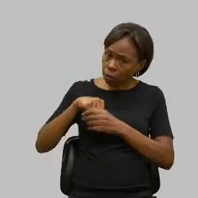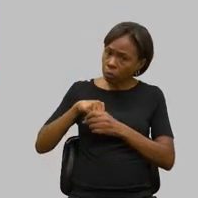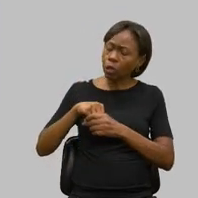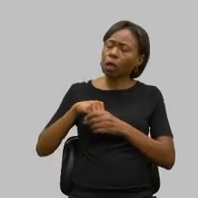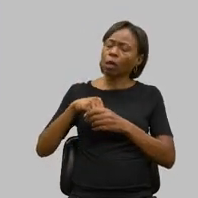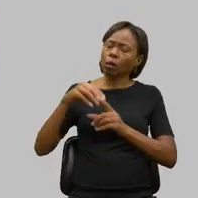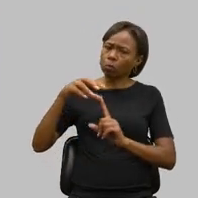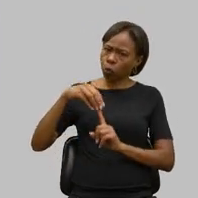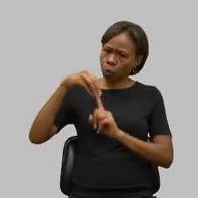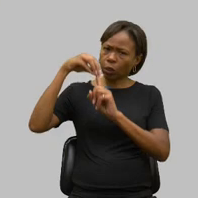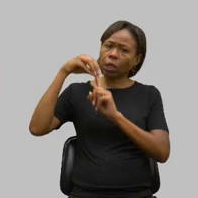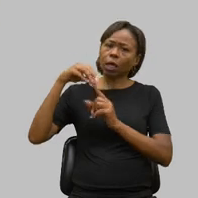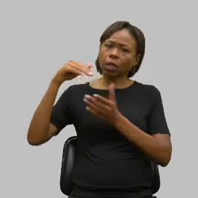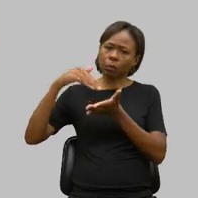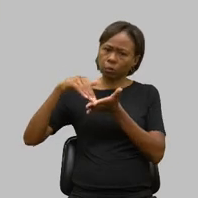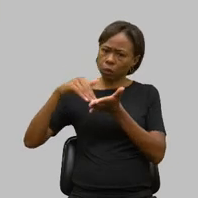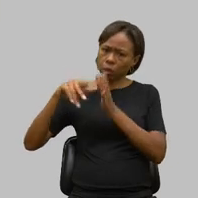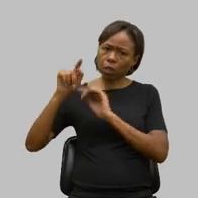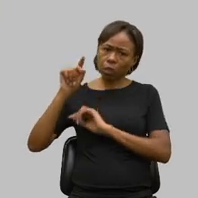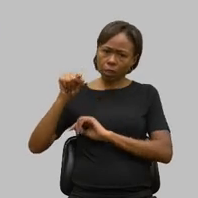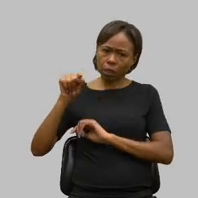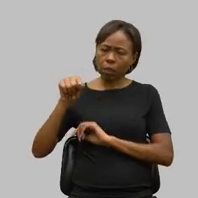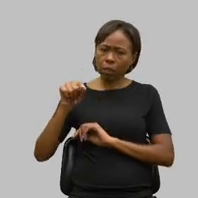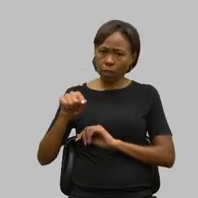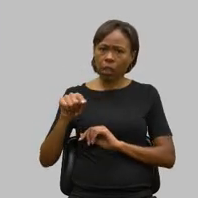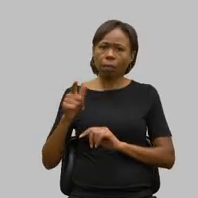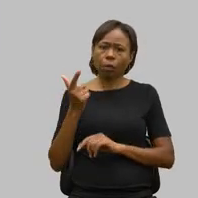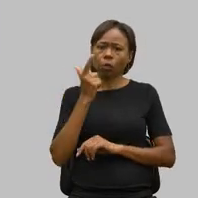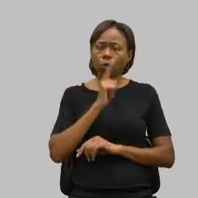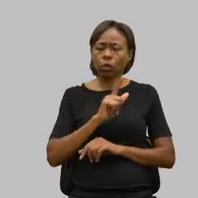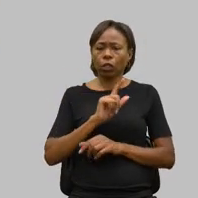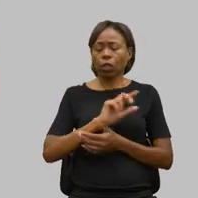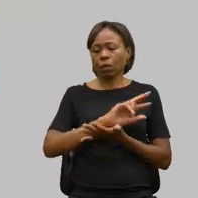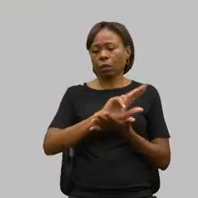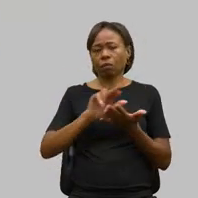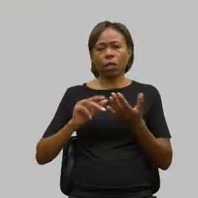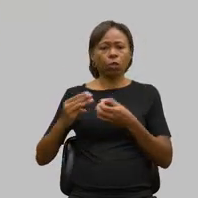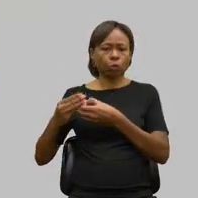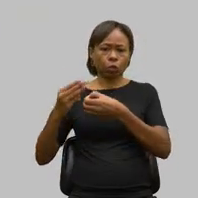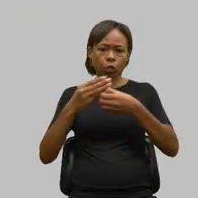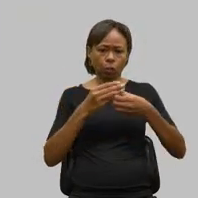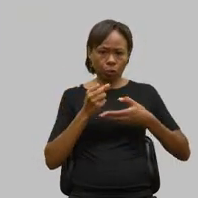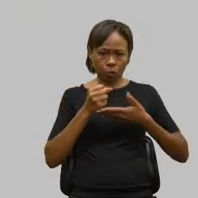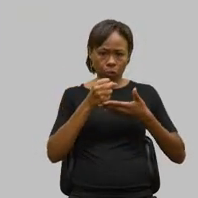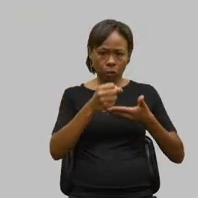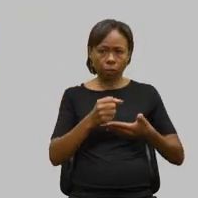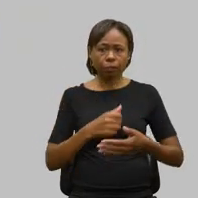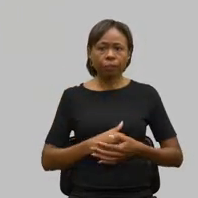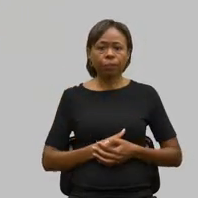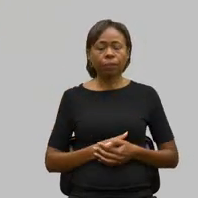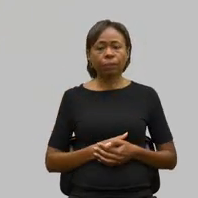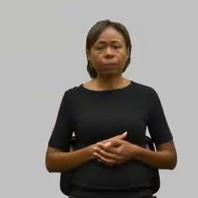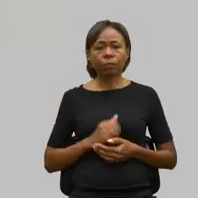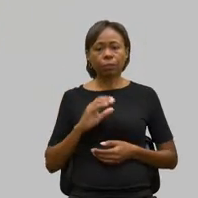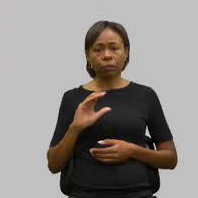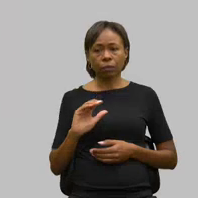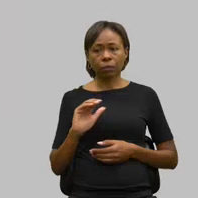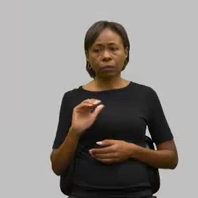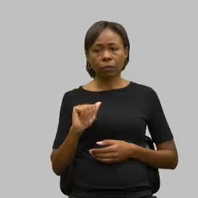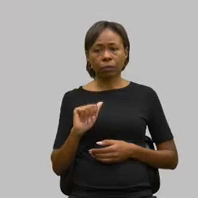prioridade também para nós alcançarmos o maior número de municípios possíveis. Excelente, com a palavra o deputado Cásso Soares,